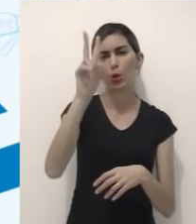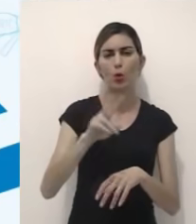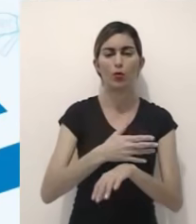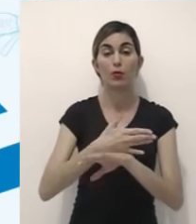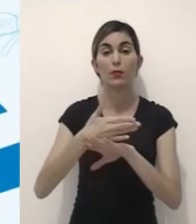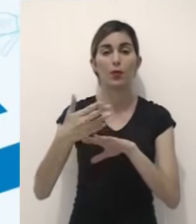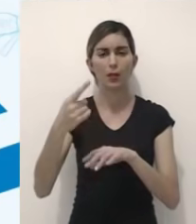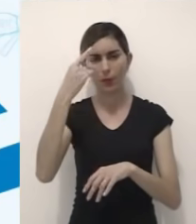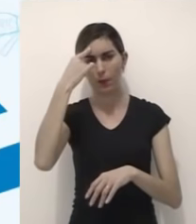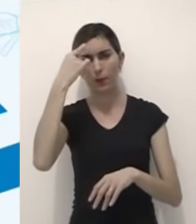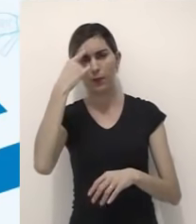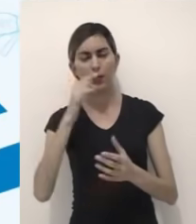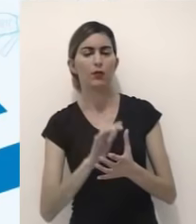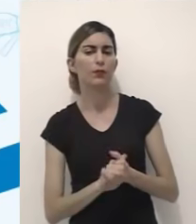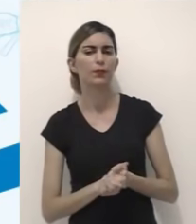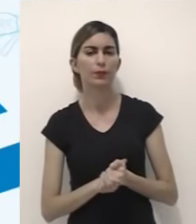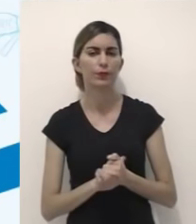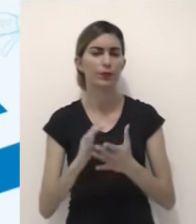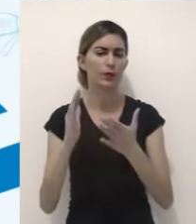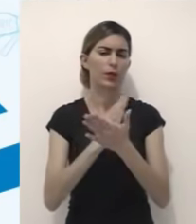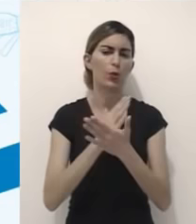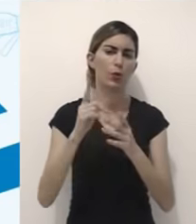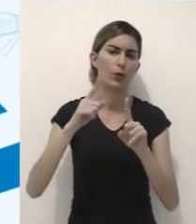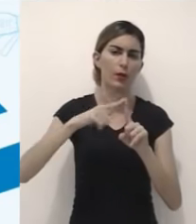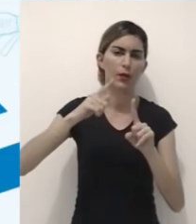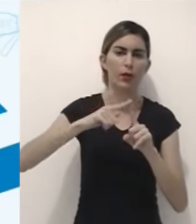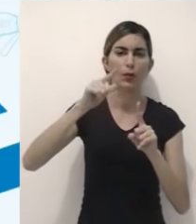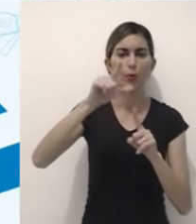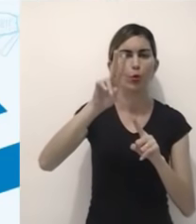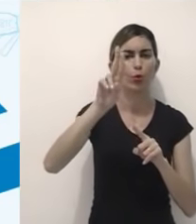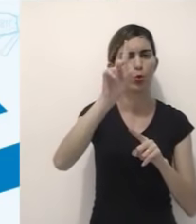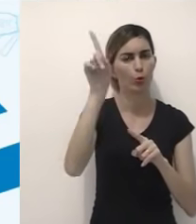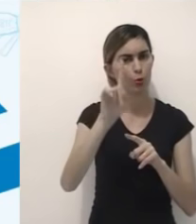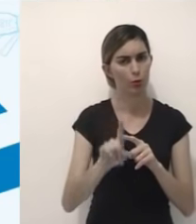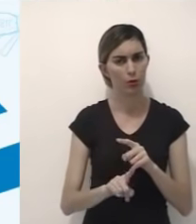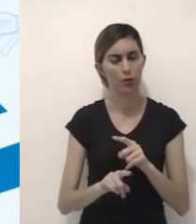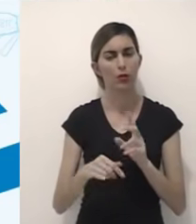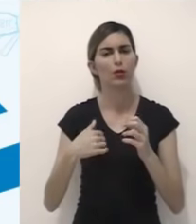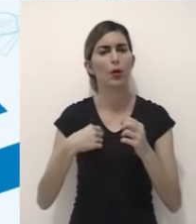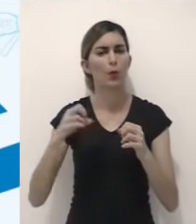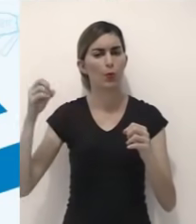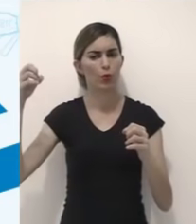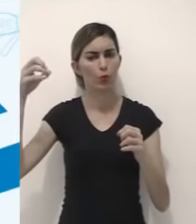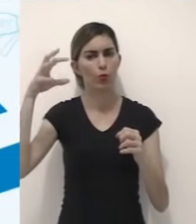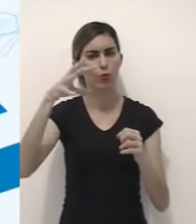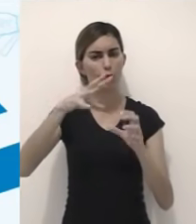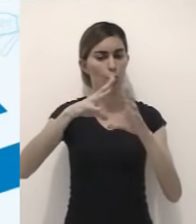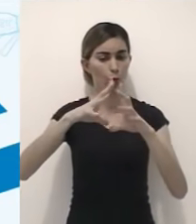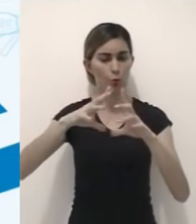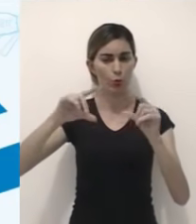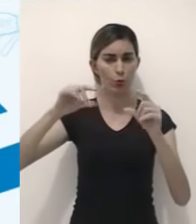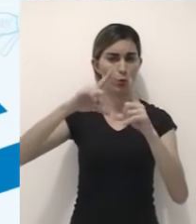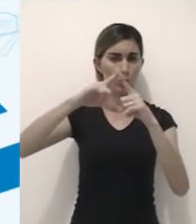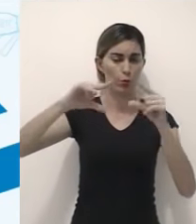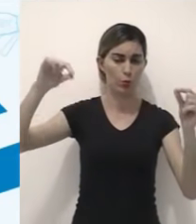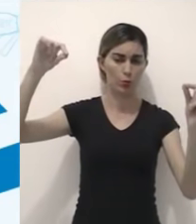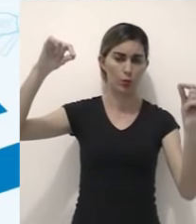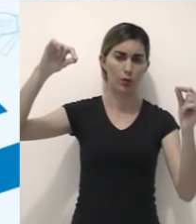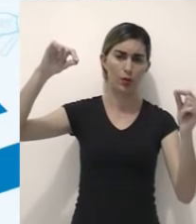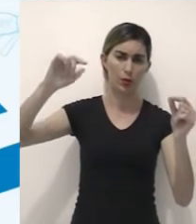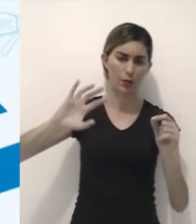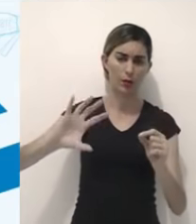branca. Então, imagine que algum tipo de luz ainda atinge a superfície da